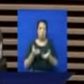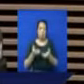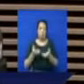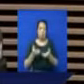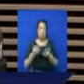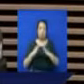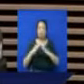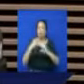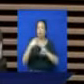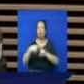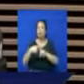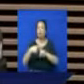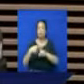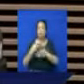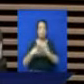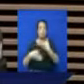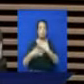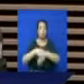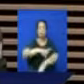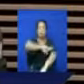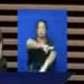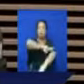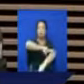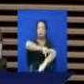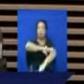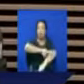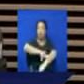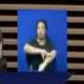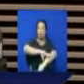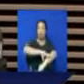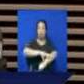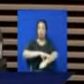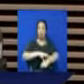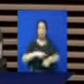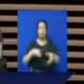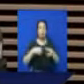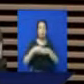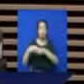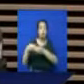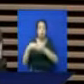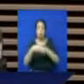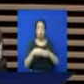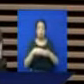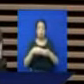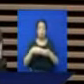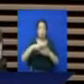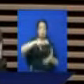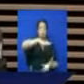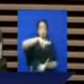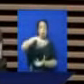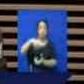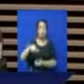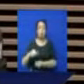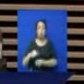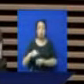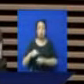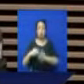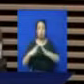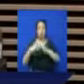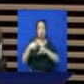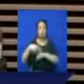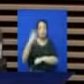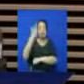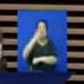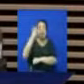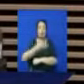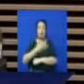está em todas as raças, tribos e nações, em todos os cantos do mundo. Essa é chamada a igreja invisível. Eu não posso ver quem está